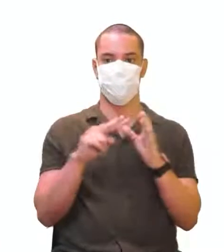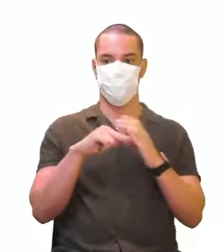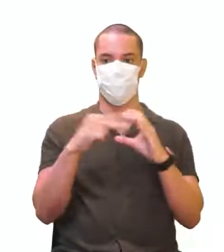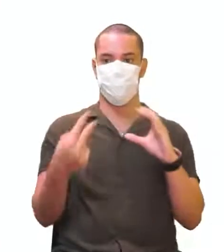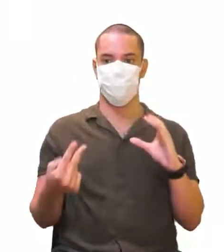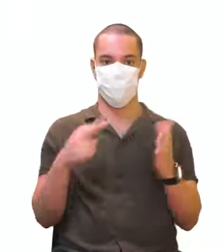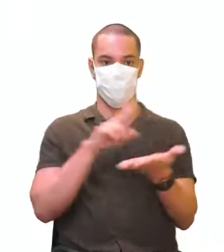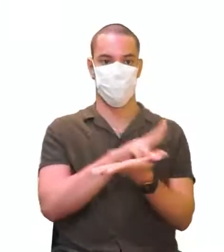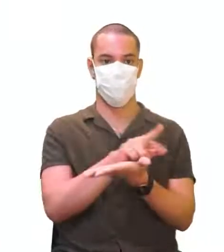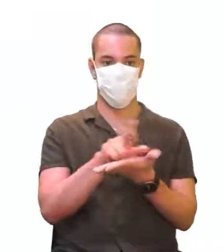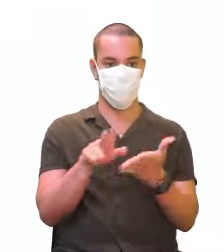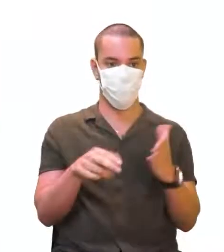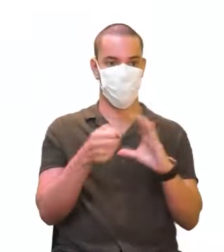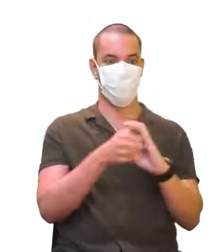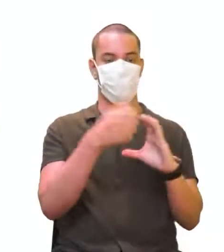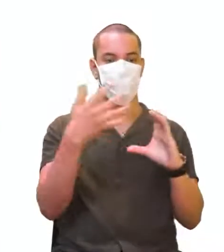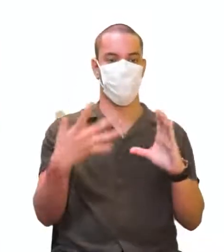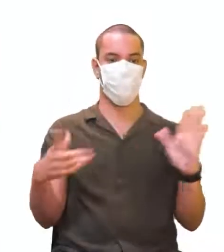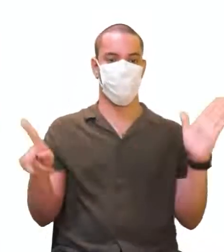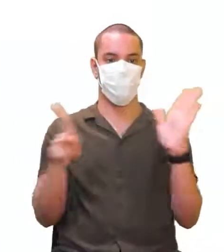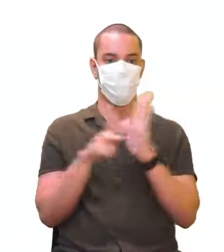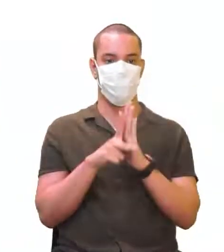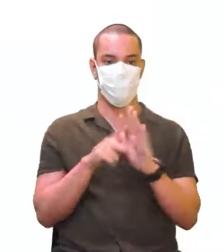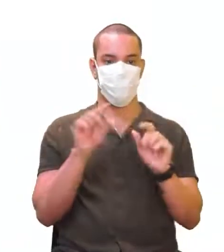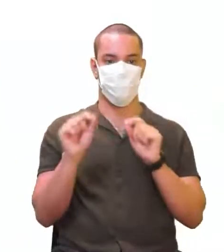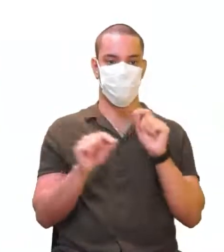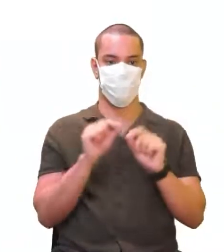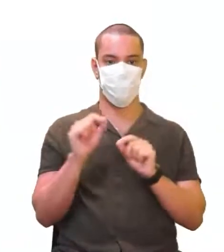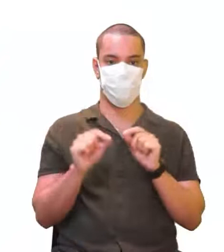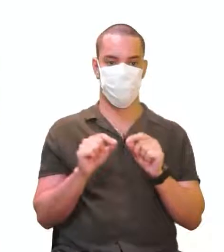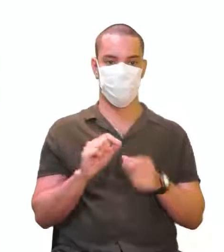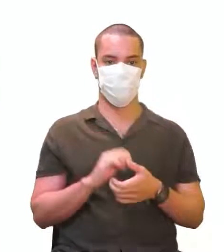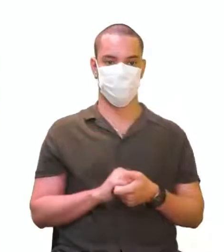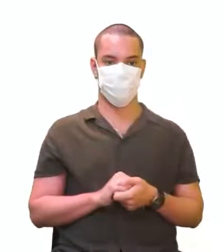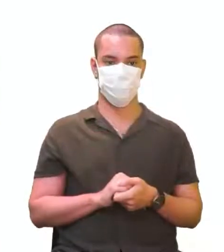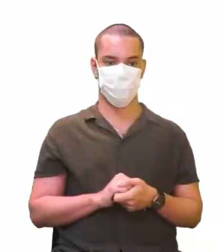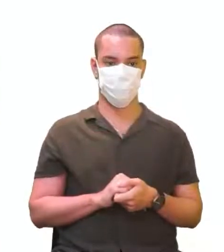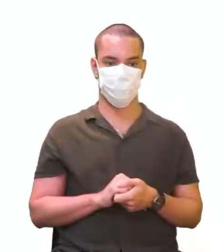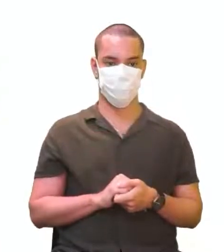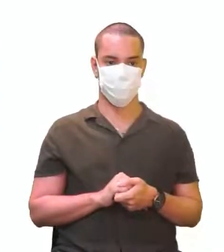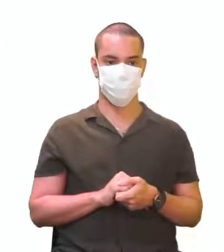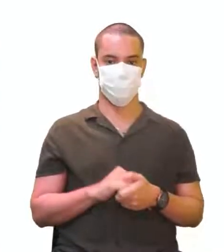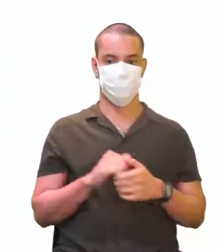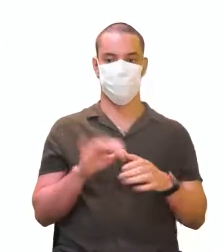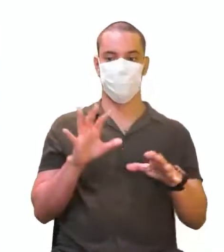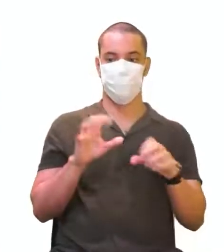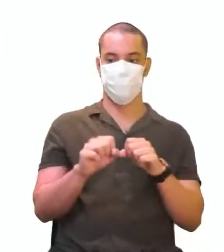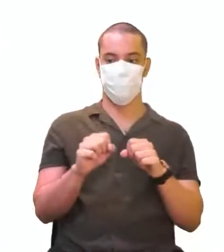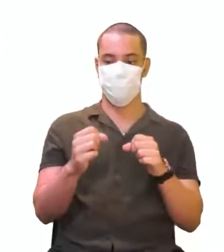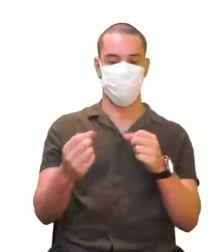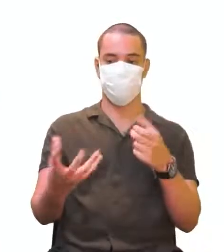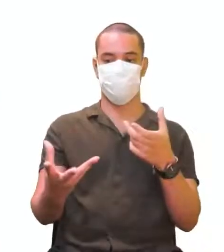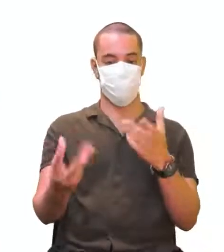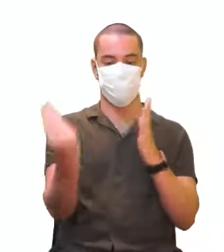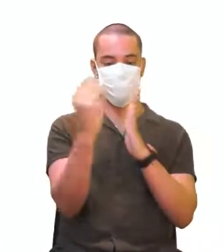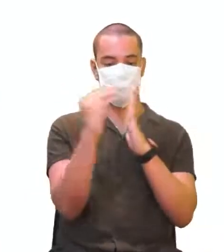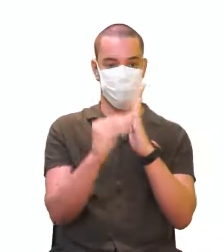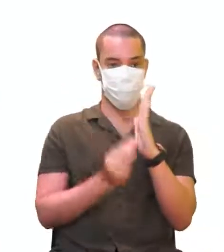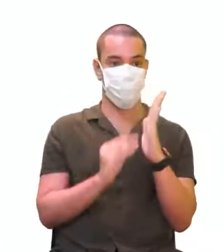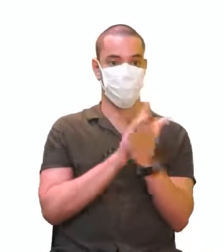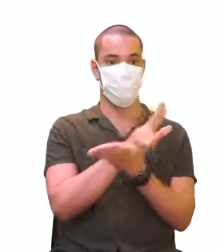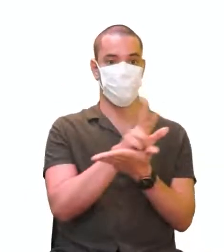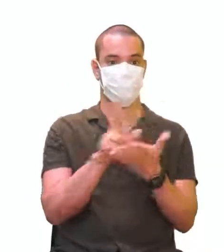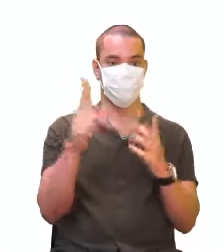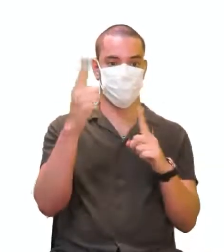são características que são aí, como é que eu vou dizer? São formadas por vários tipos de